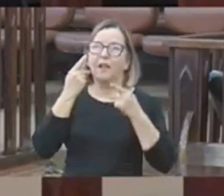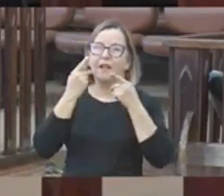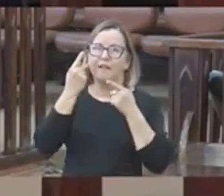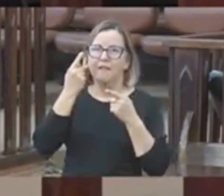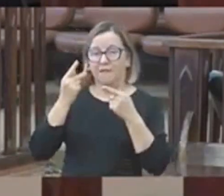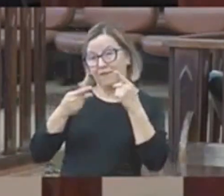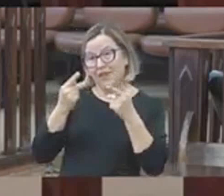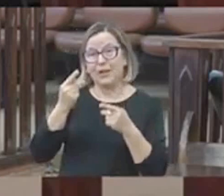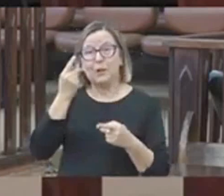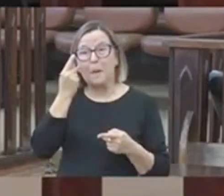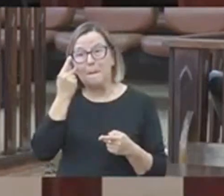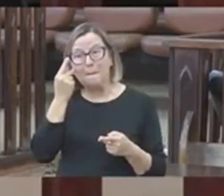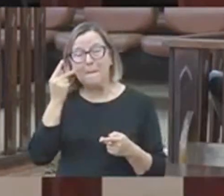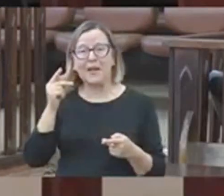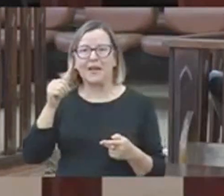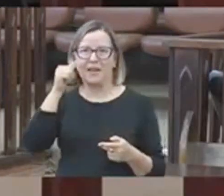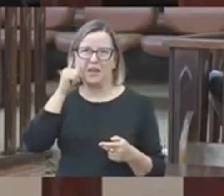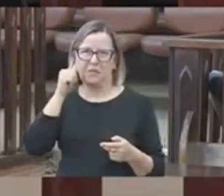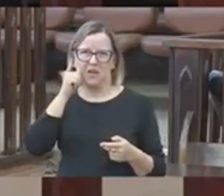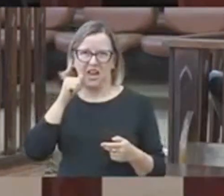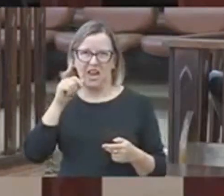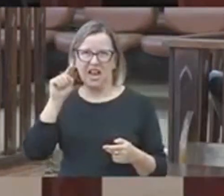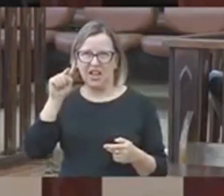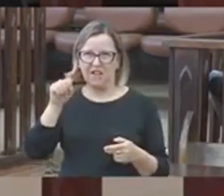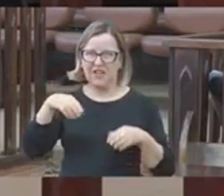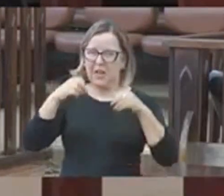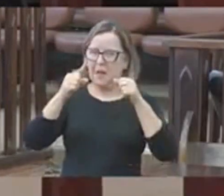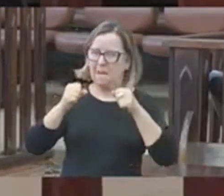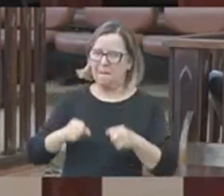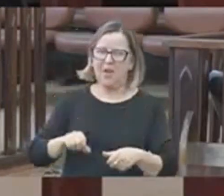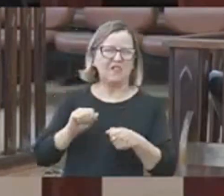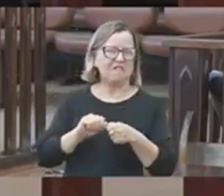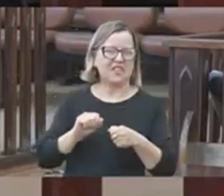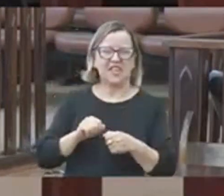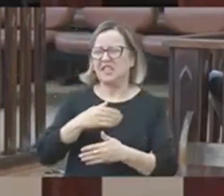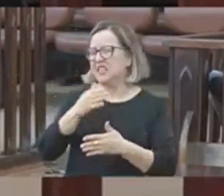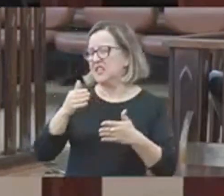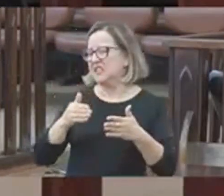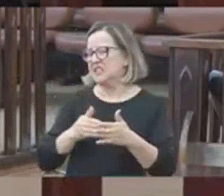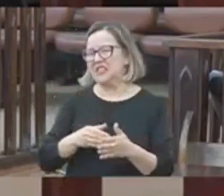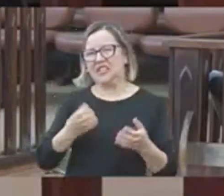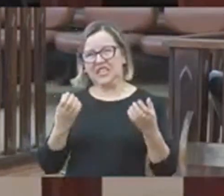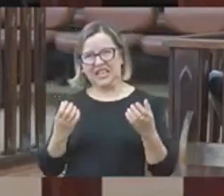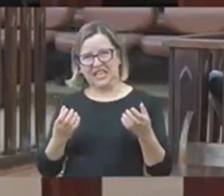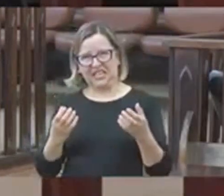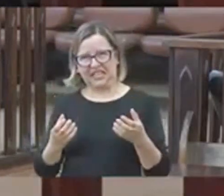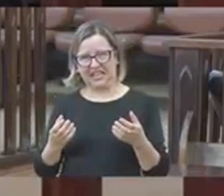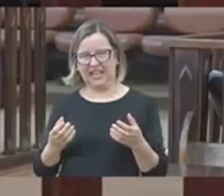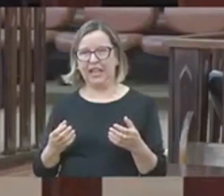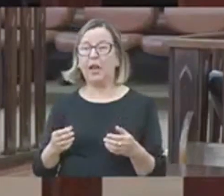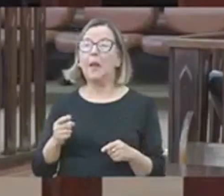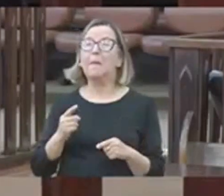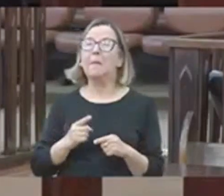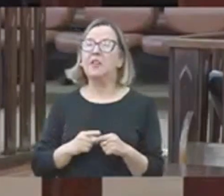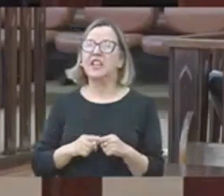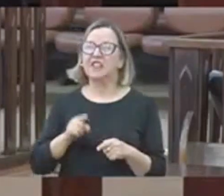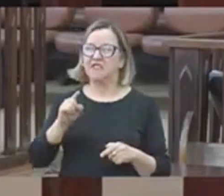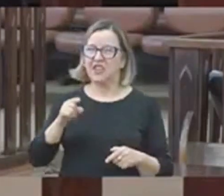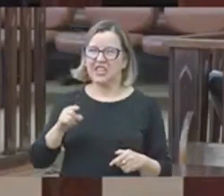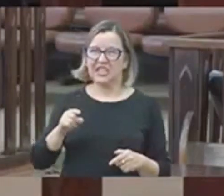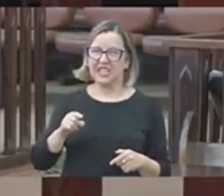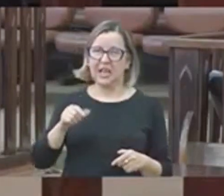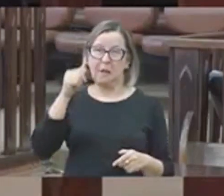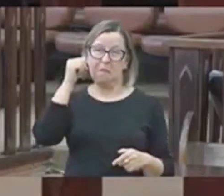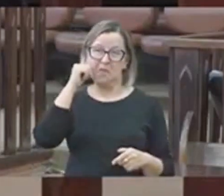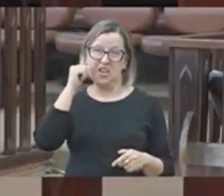você quer, você haja da maneira que você quer, porque você é uma mulher que tem todo